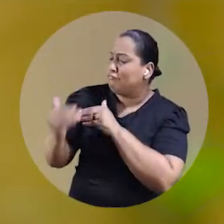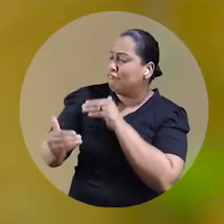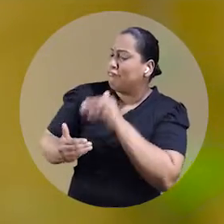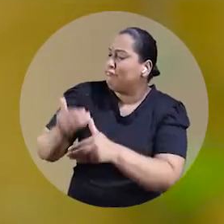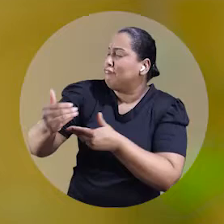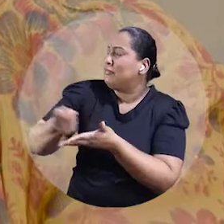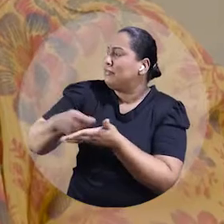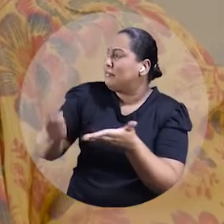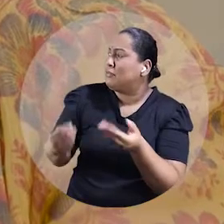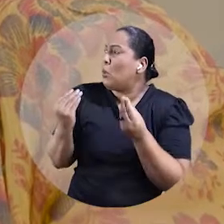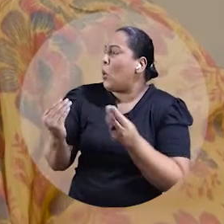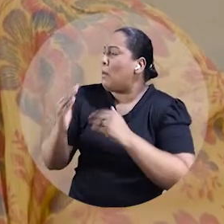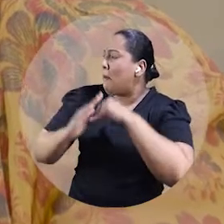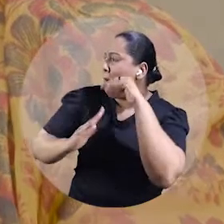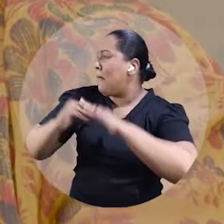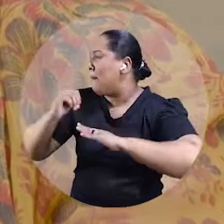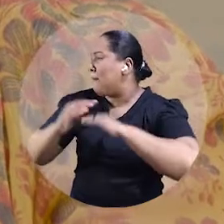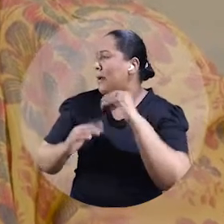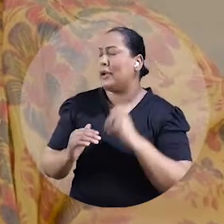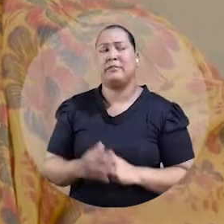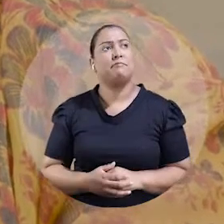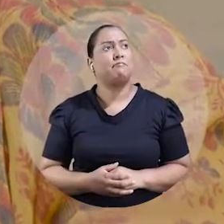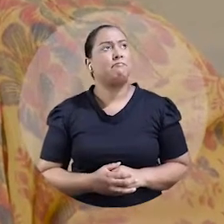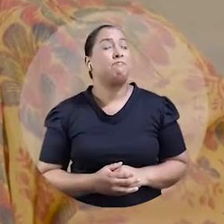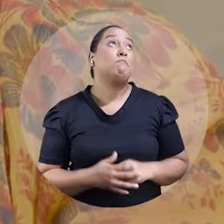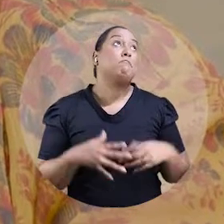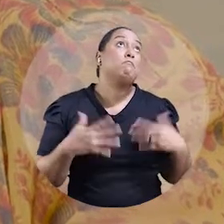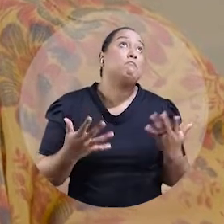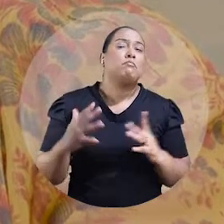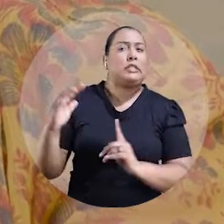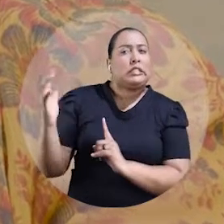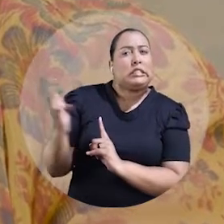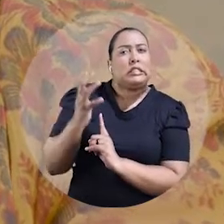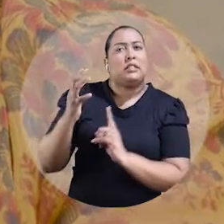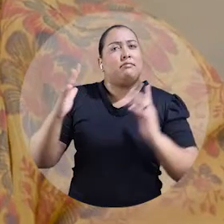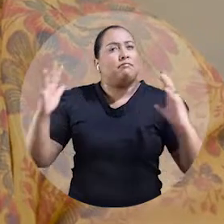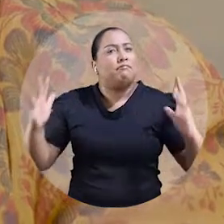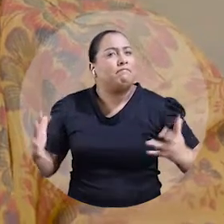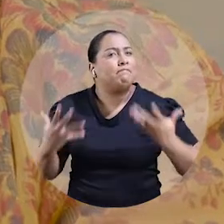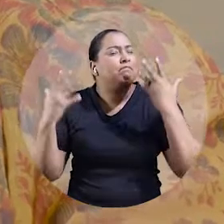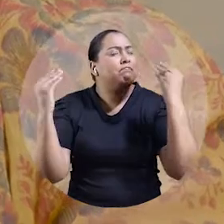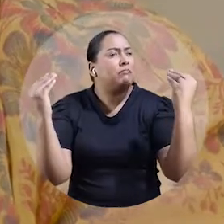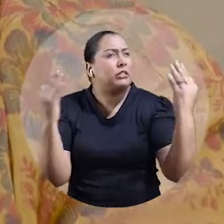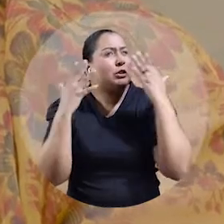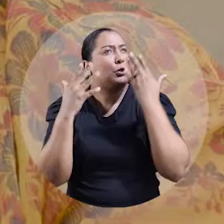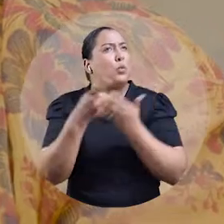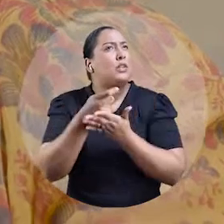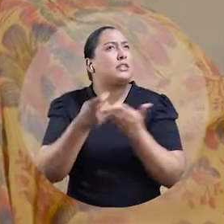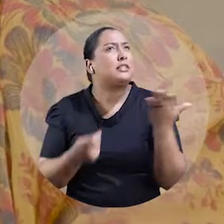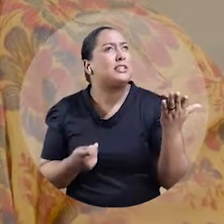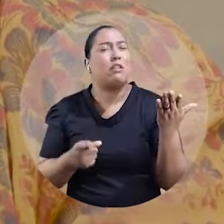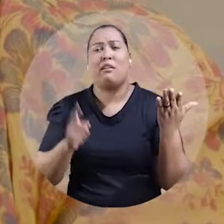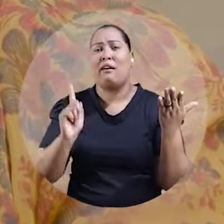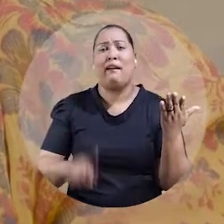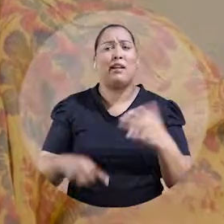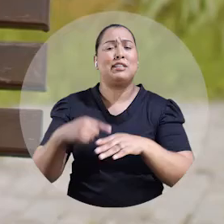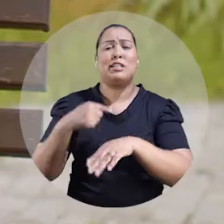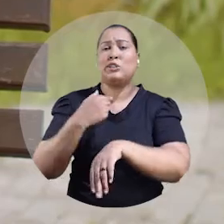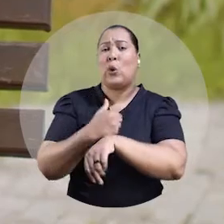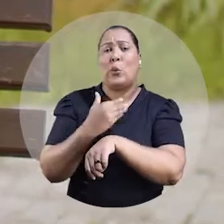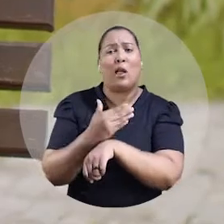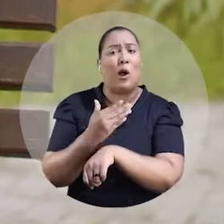escrita? Ah, o estímulo, ou mesmo assim, a inspiração para a escrita, ela é